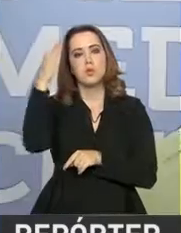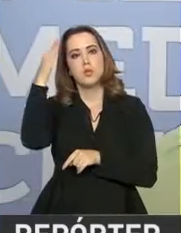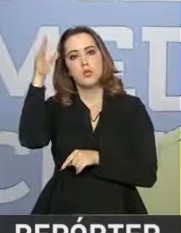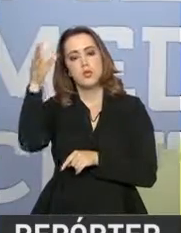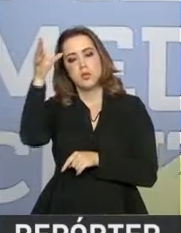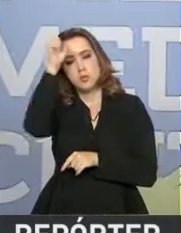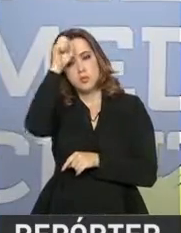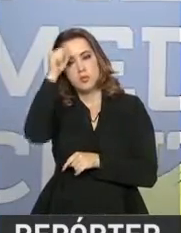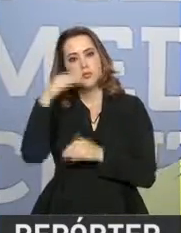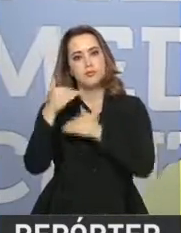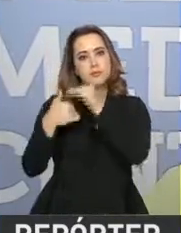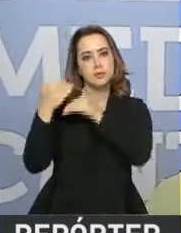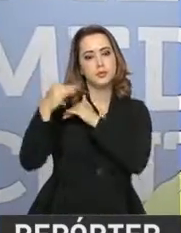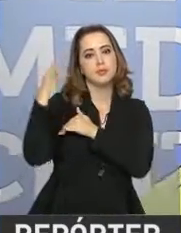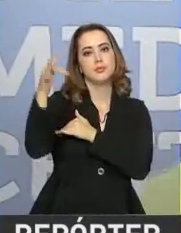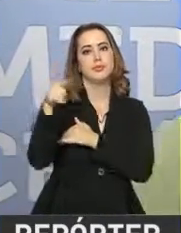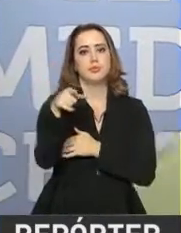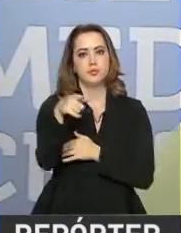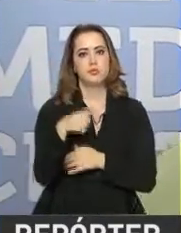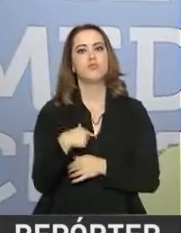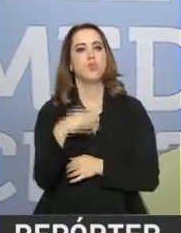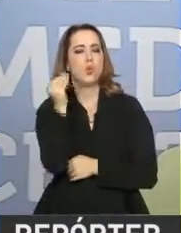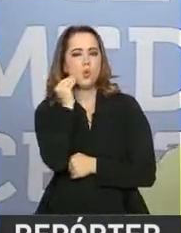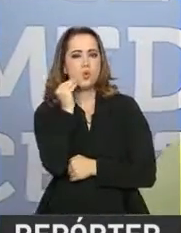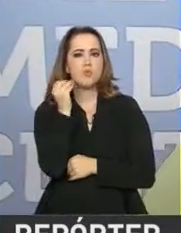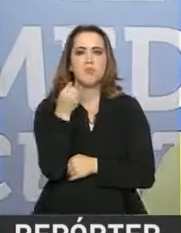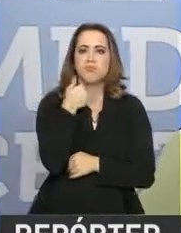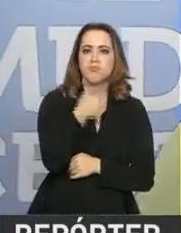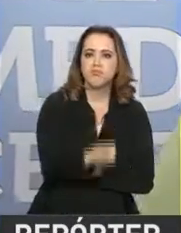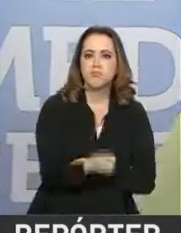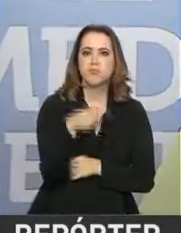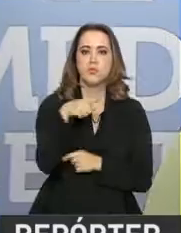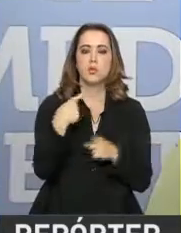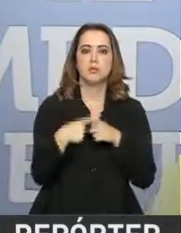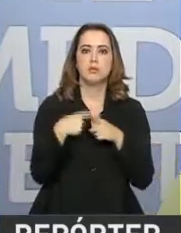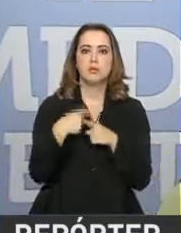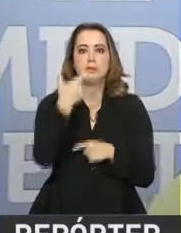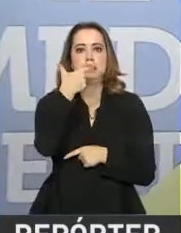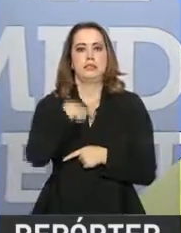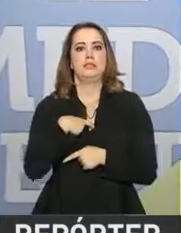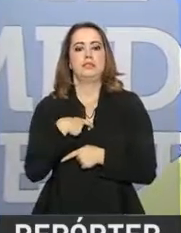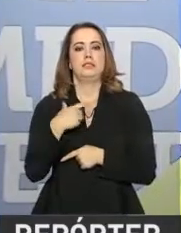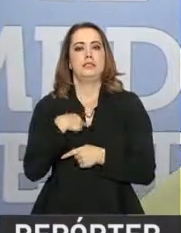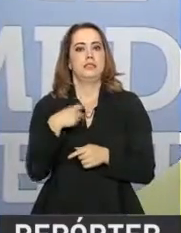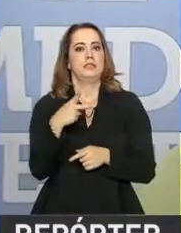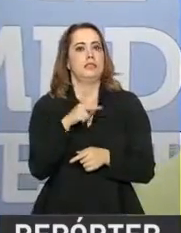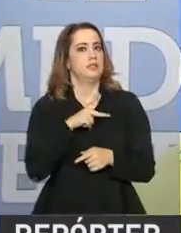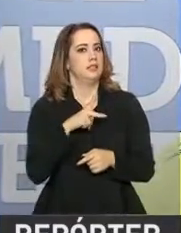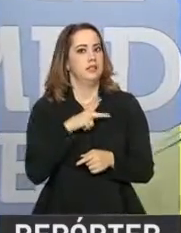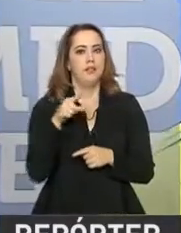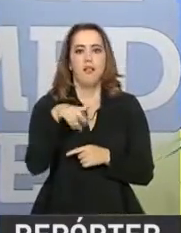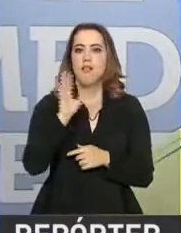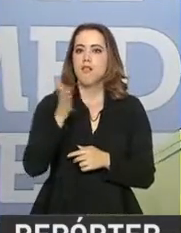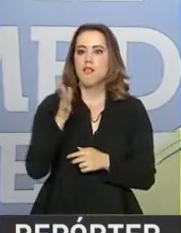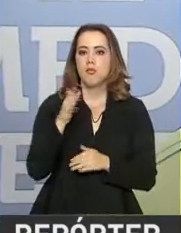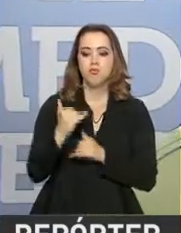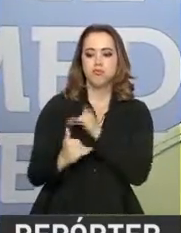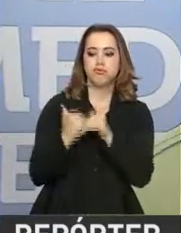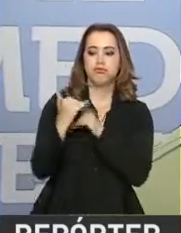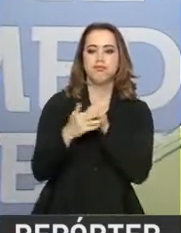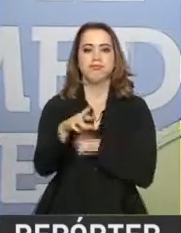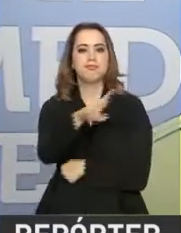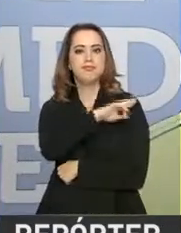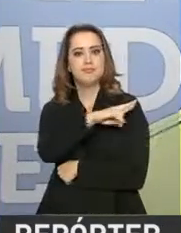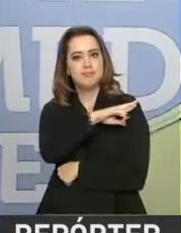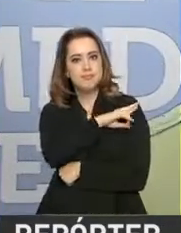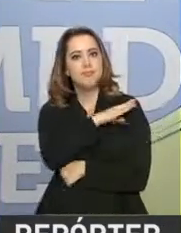futuro. Essa experiência vai me ajudar muito, tanto profissional como pessoalmente, porque pessoalmente já está ajudando, que é a questão da maturidade, da